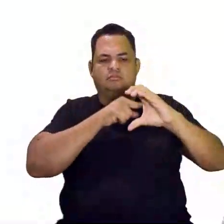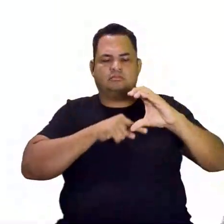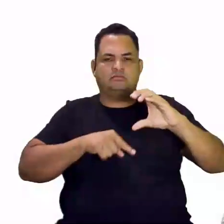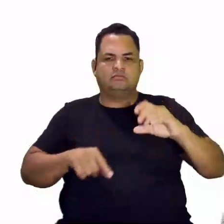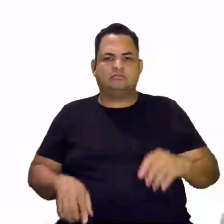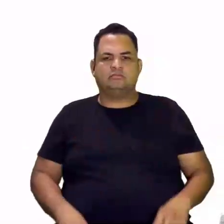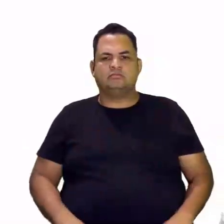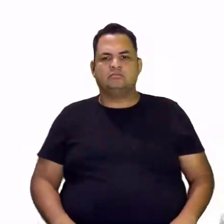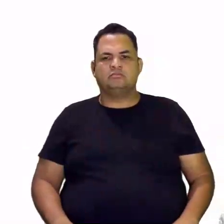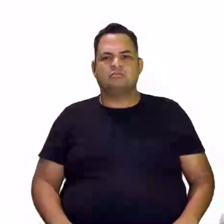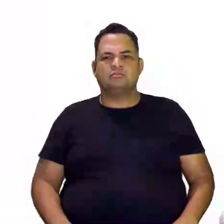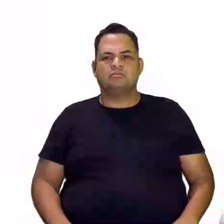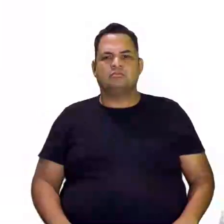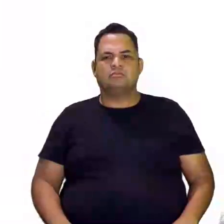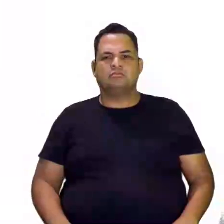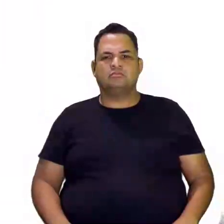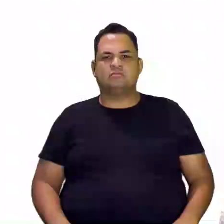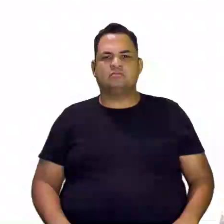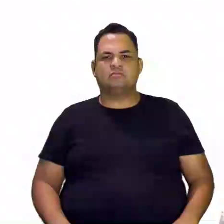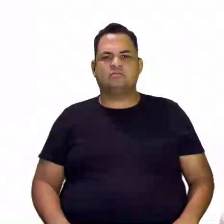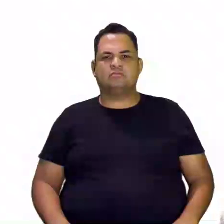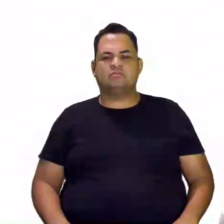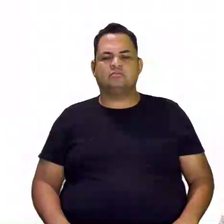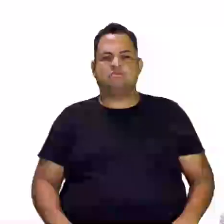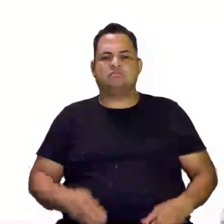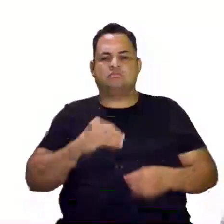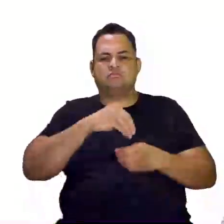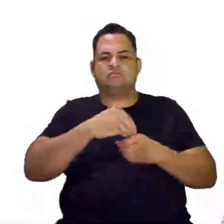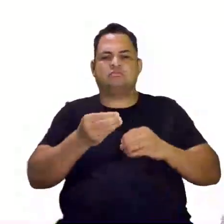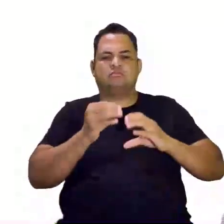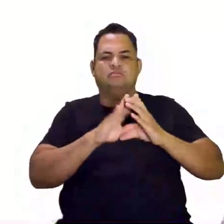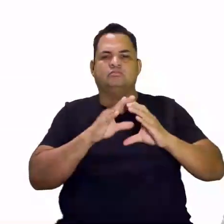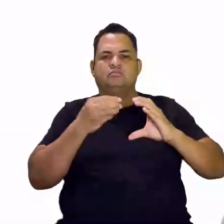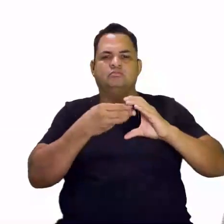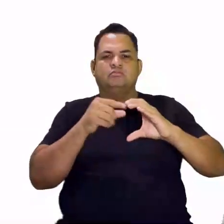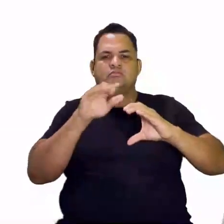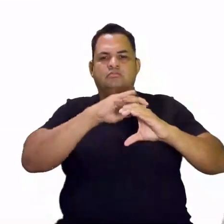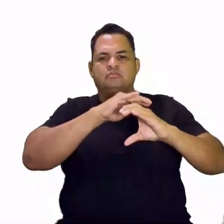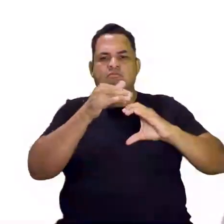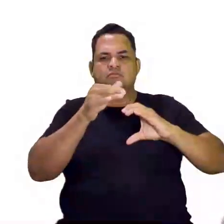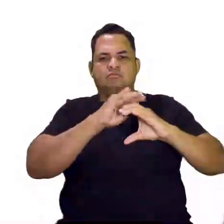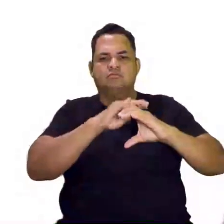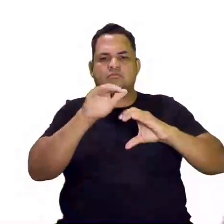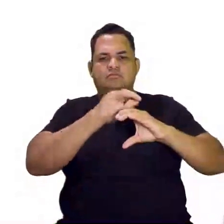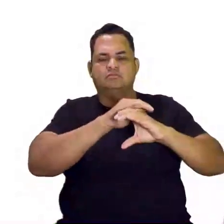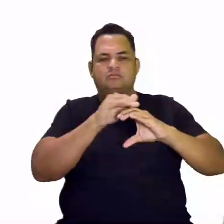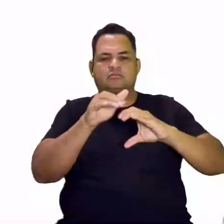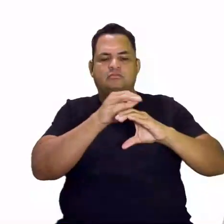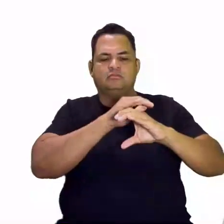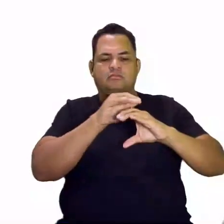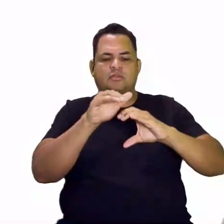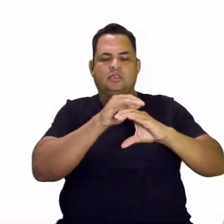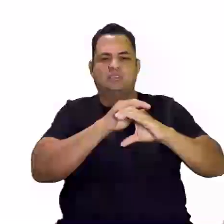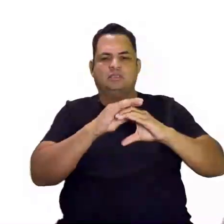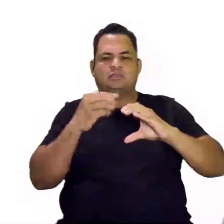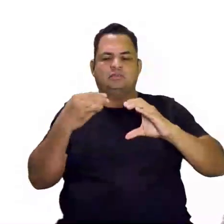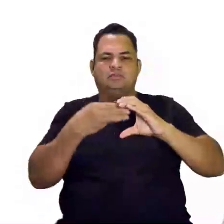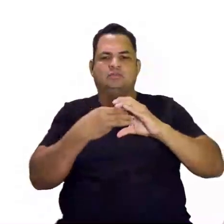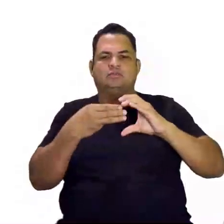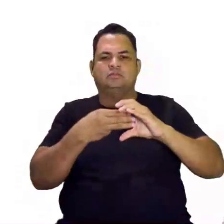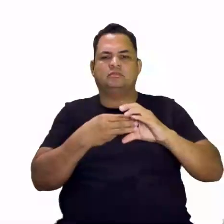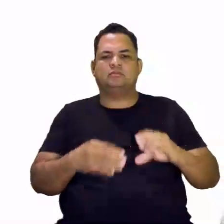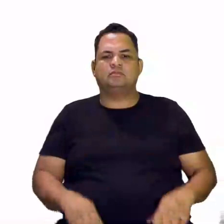ó, tá? Externa membrana plasmática, que é a parede celular, tá